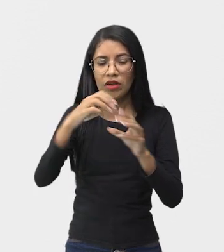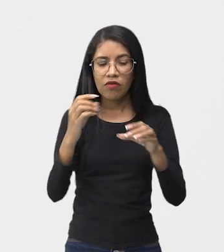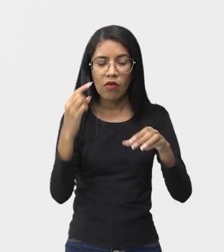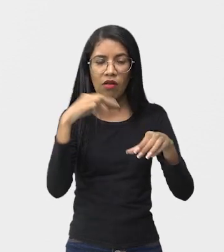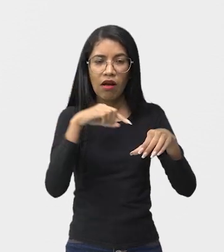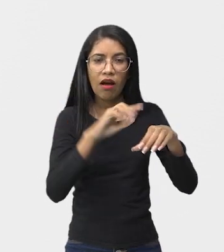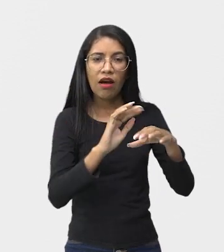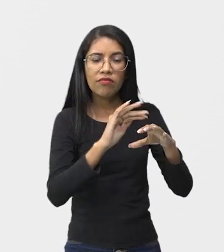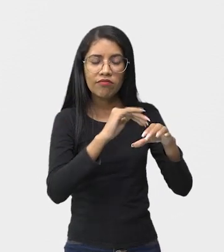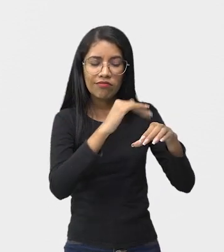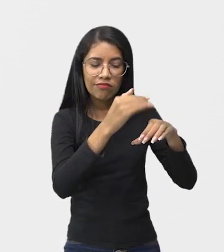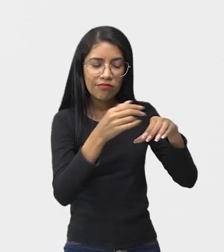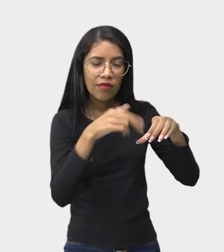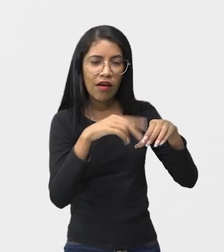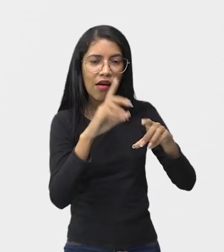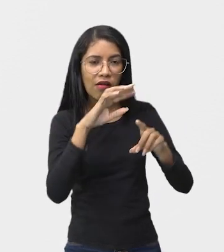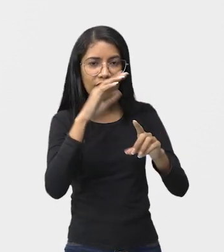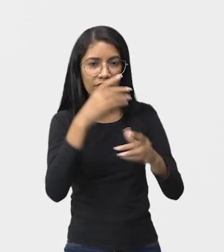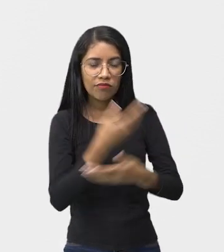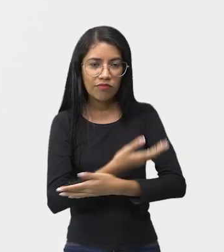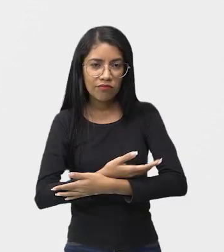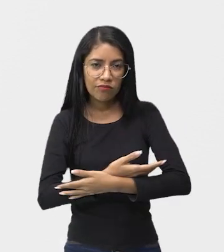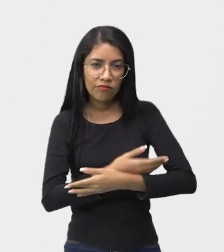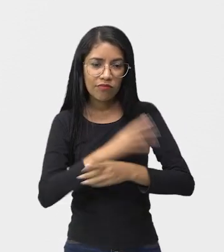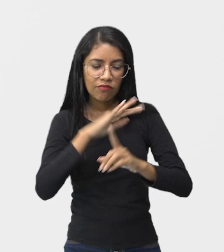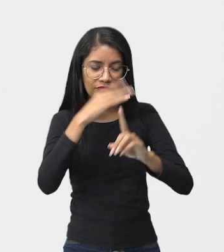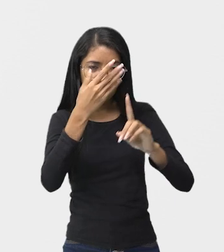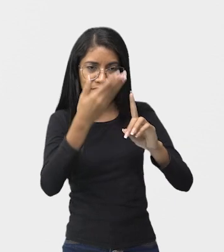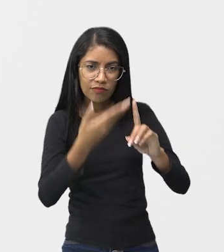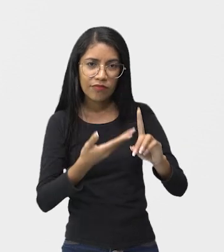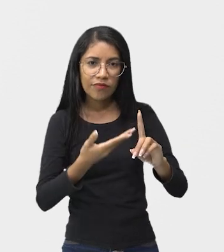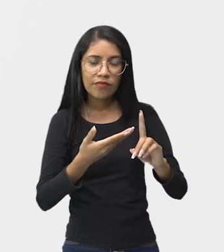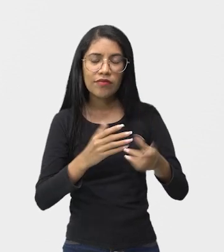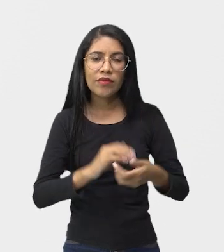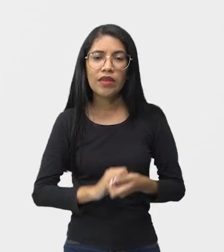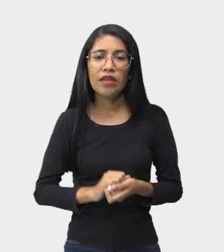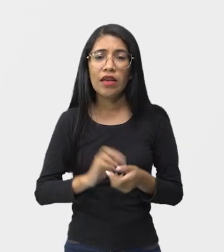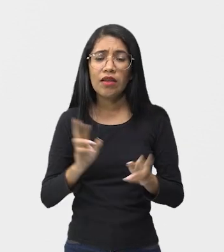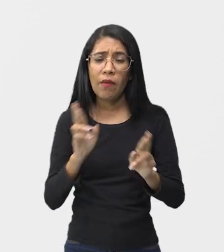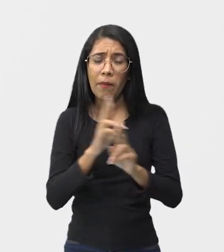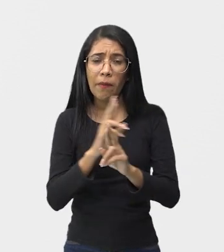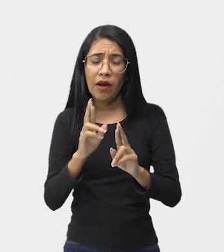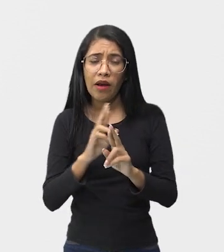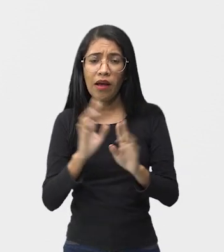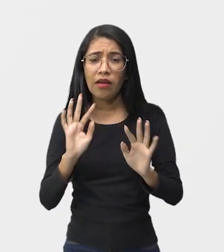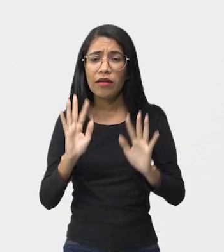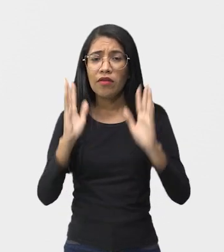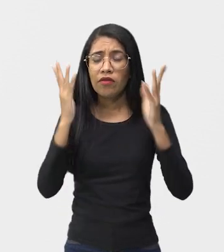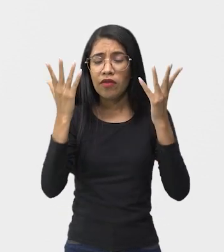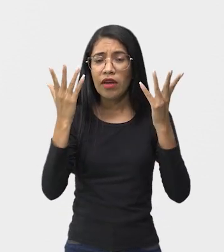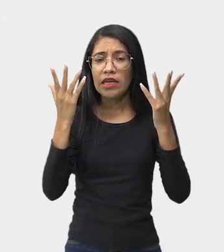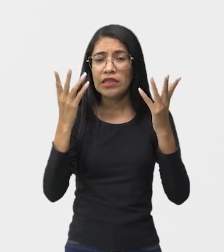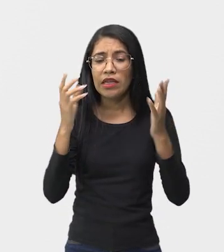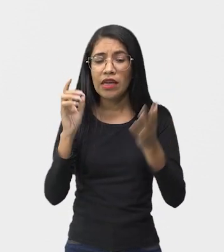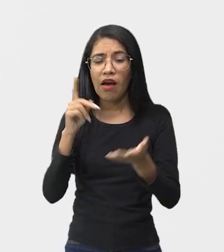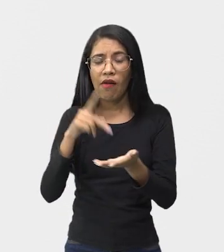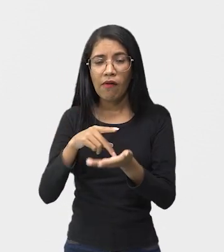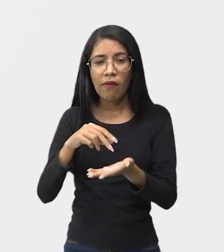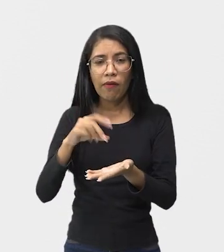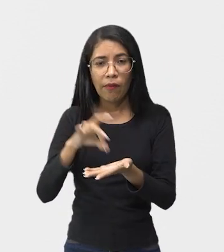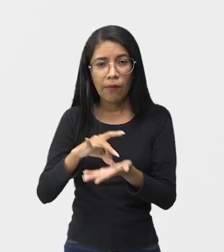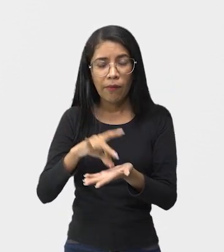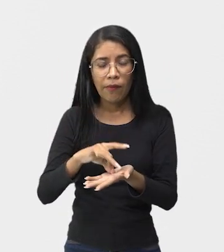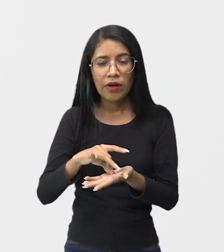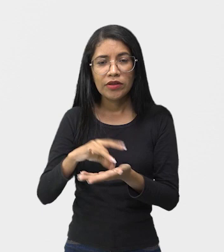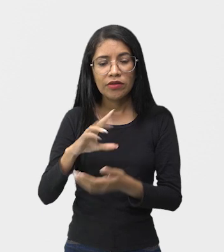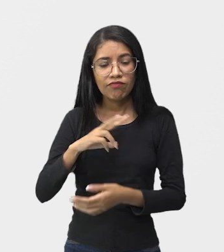Gruta de Belém, para adorar o menino Deus. Dados relacionados a essa festa afirmam que sua origem é